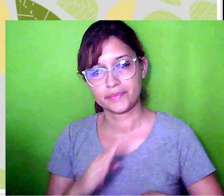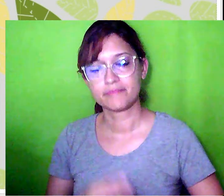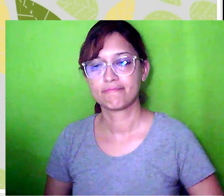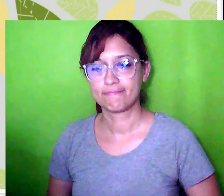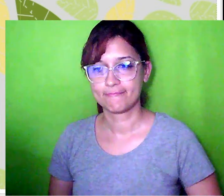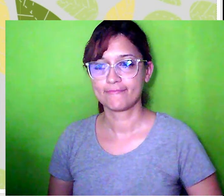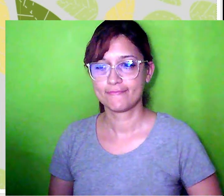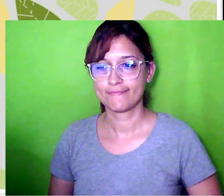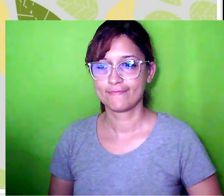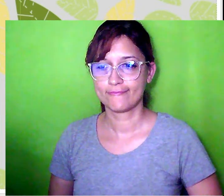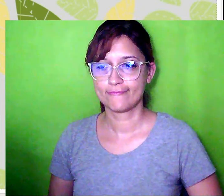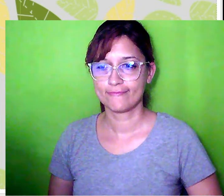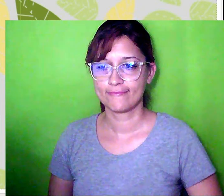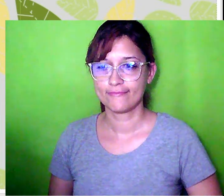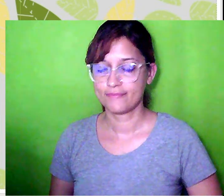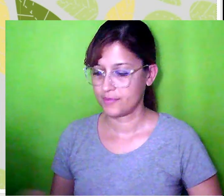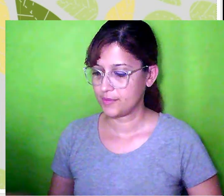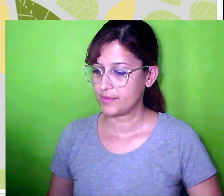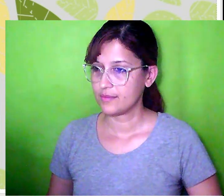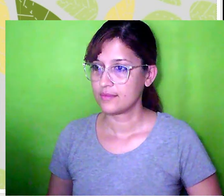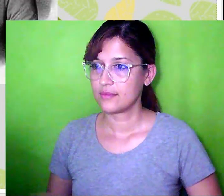Brasil.